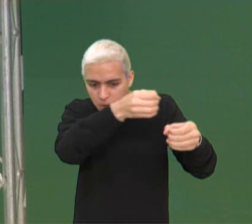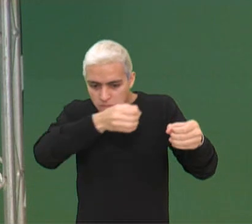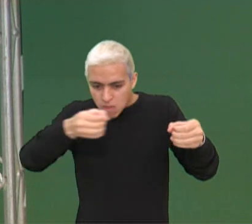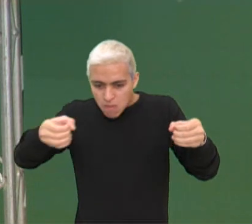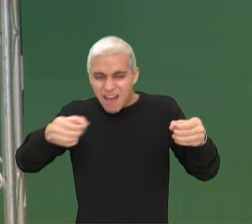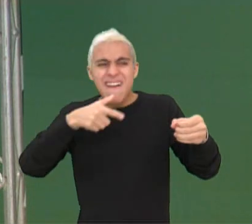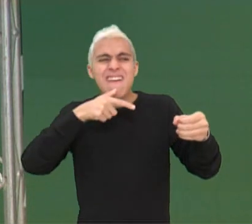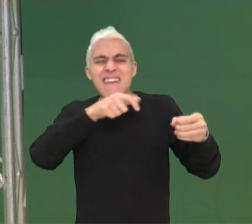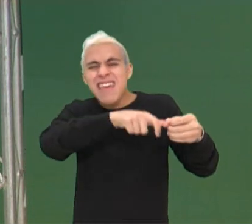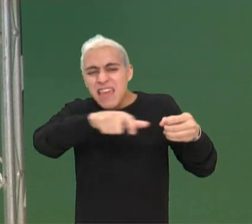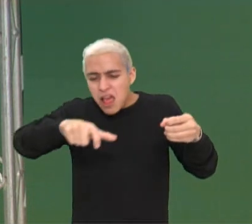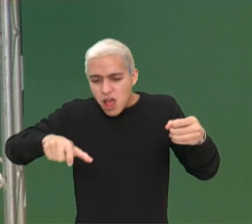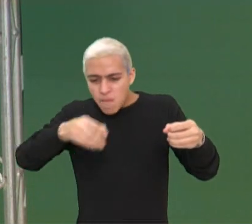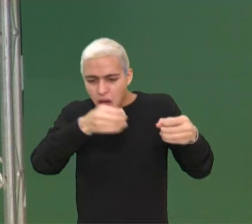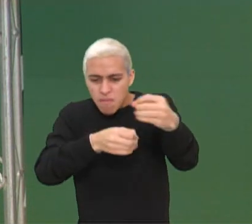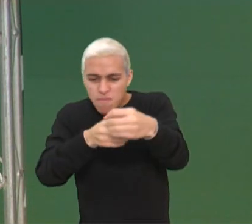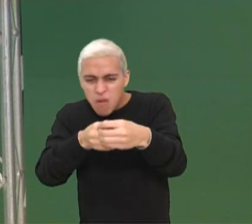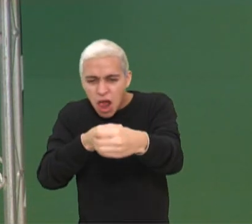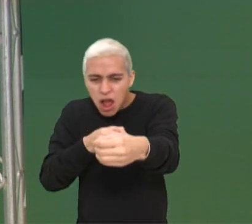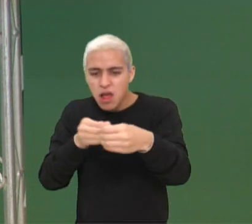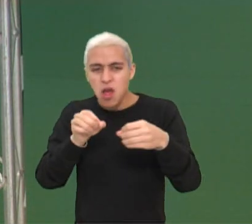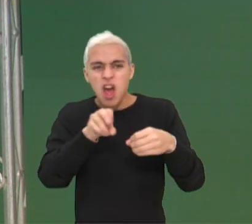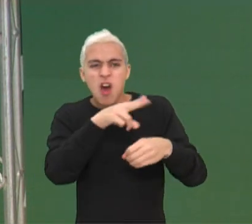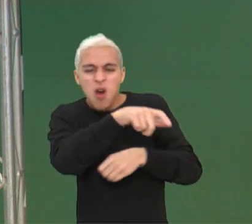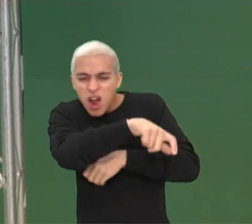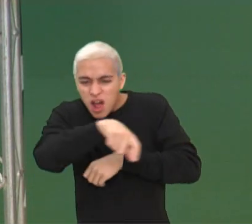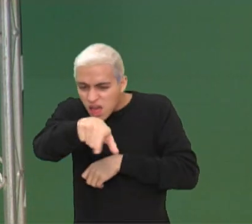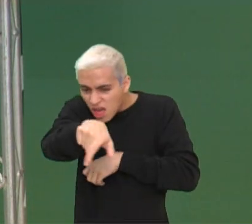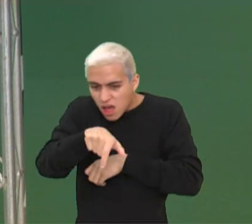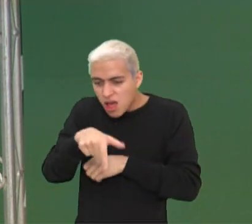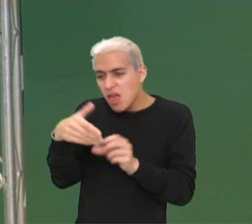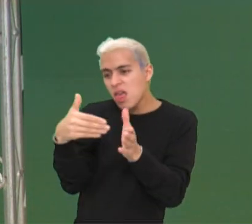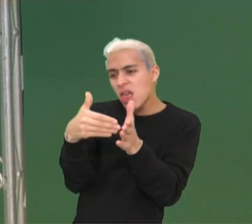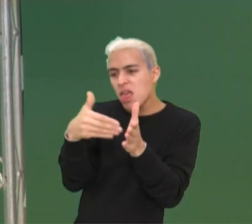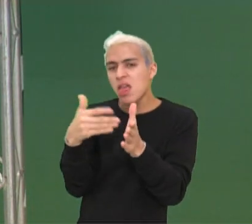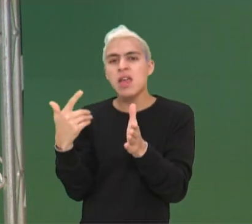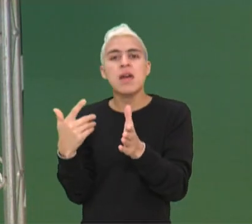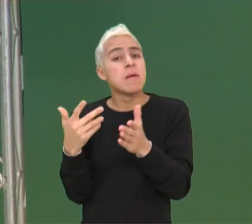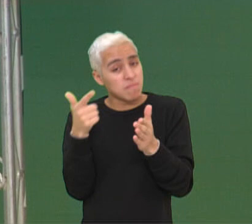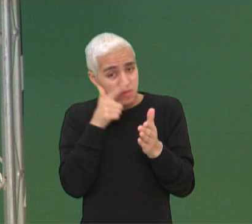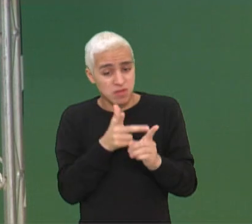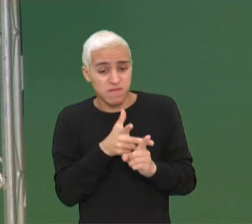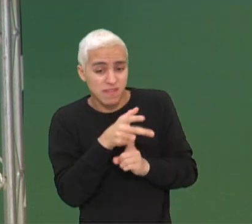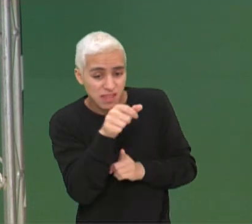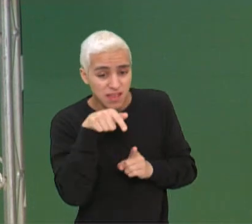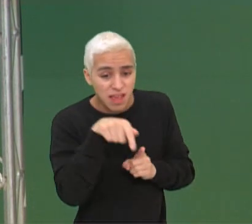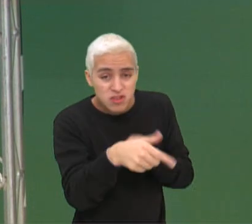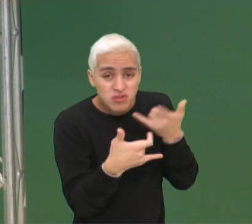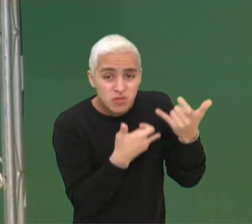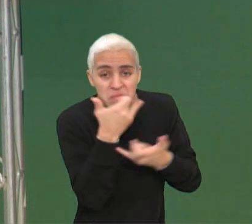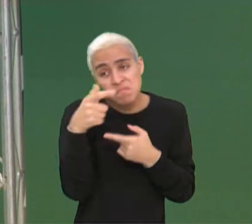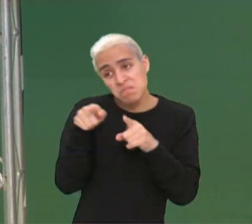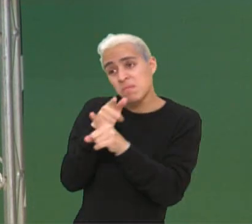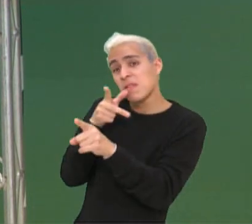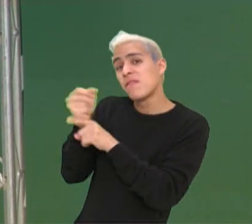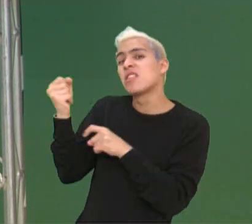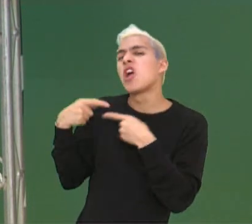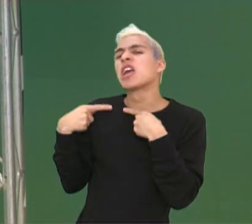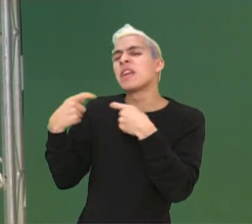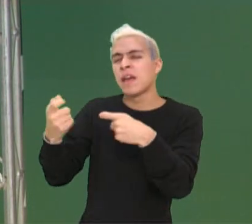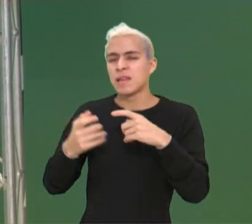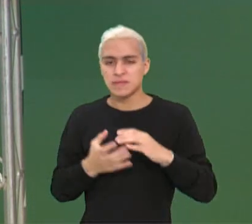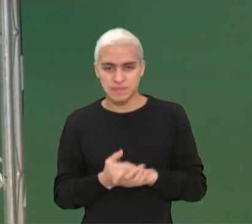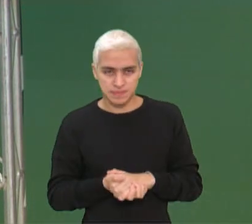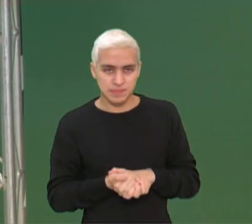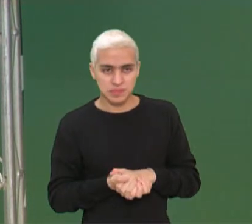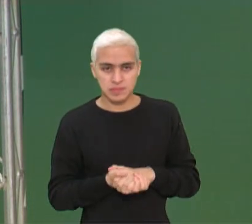os rios ou as ruas, eles iam bloqueando para ter êxito no jogo e na batalha. O jogo